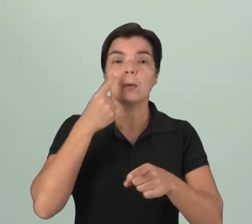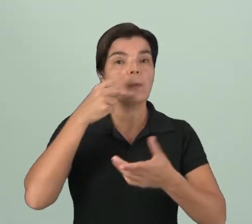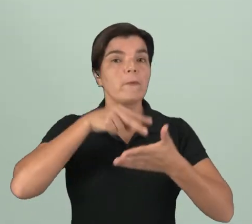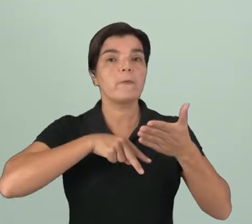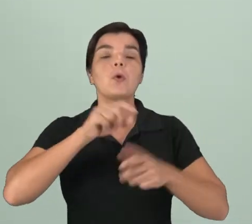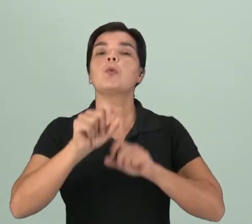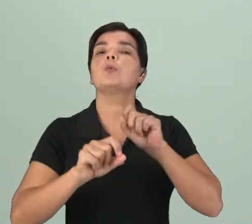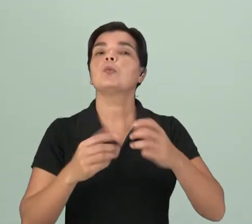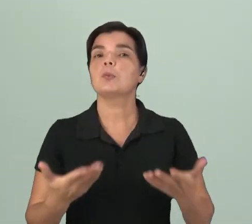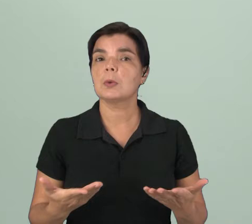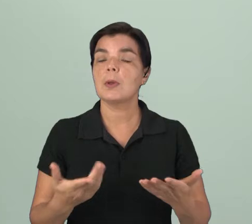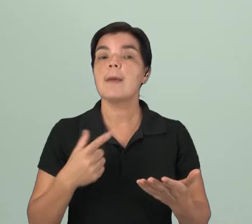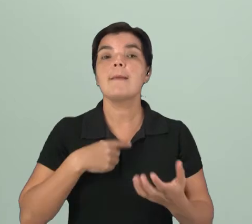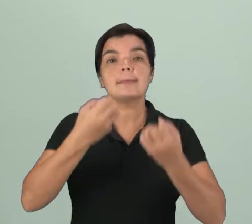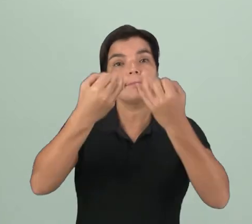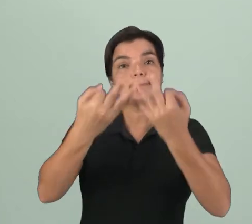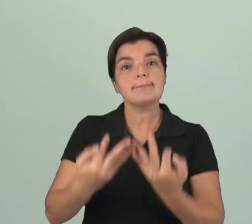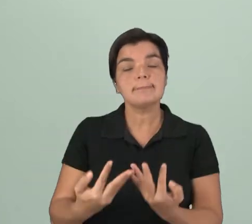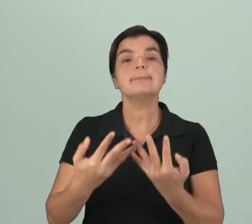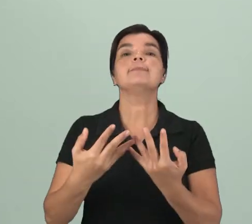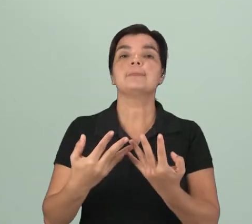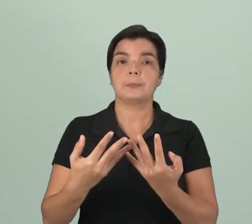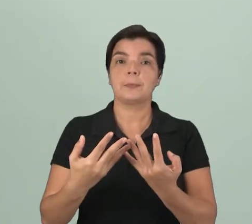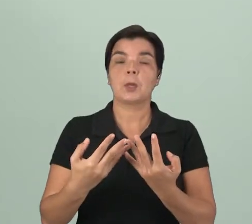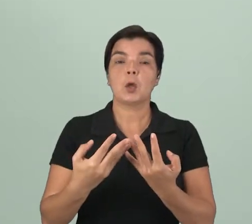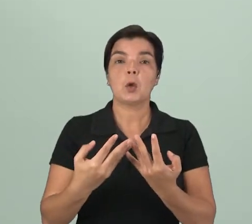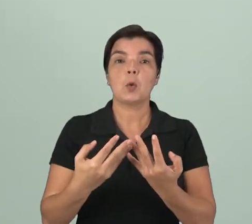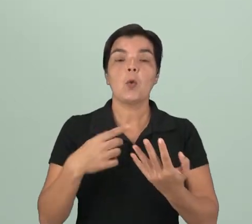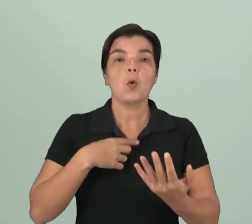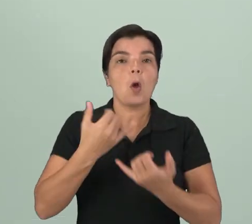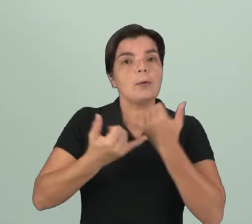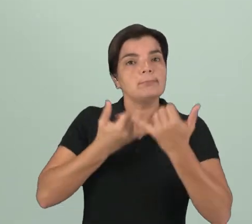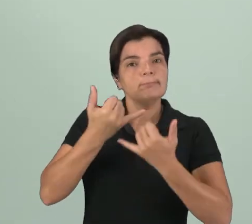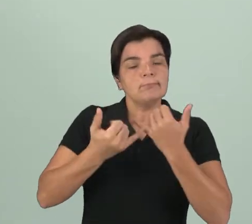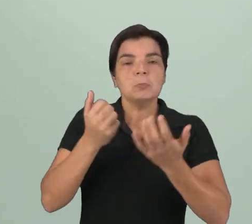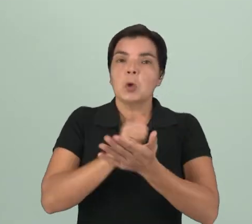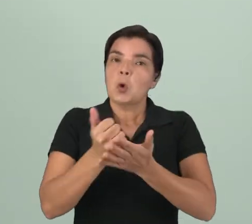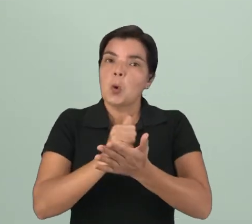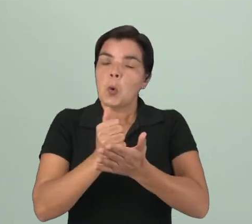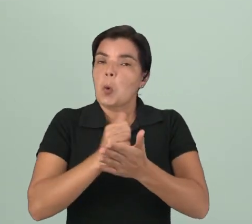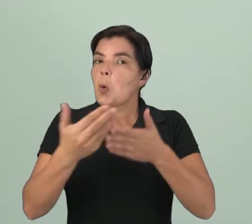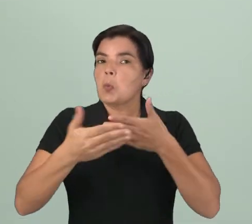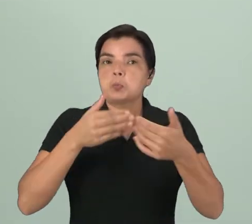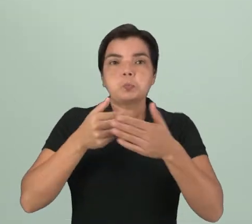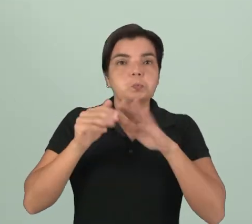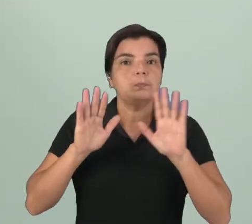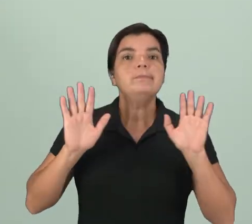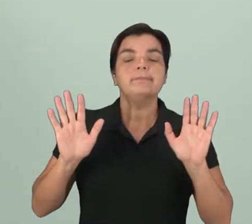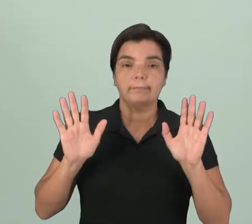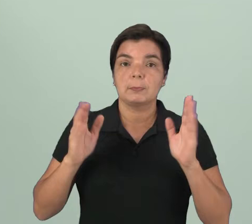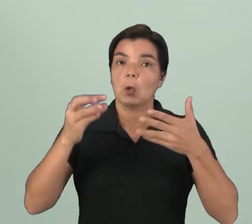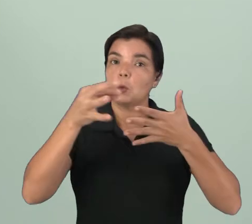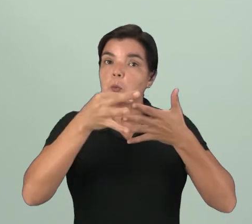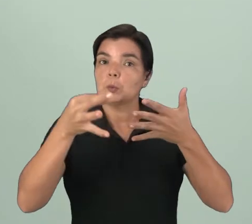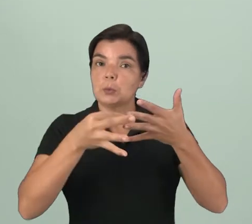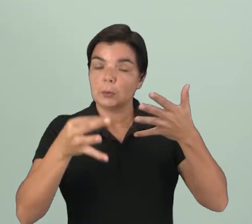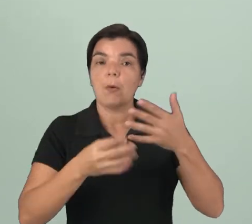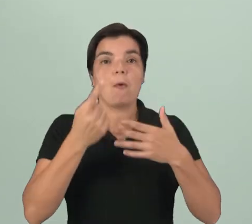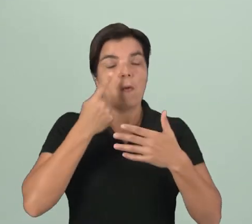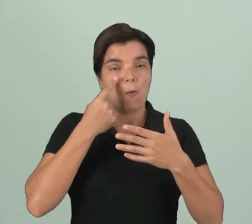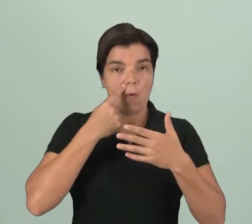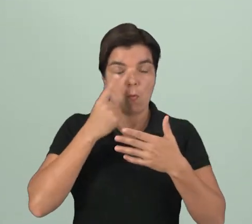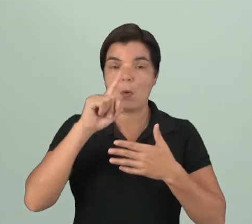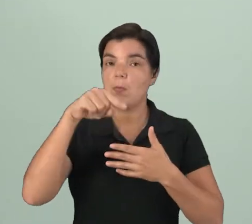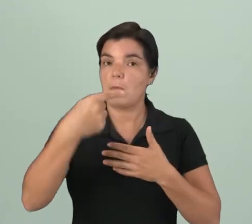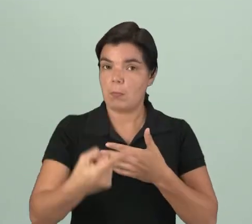de ler? Ele quer dizer que quando a gente está jogando algum tipo de jogo e de algum tipo de classificação que a gente vai